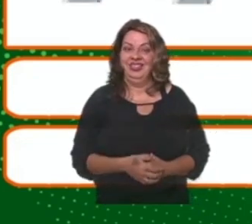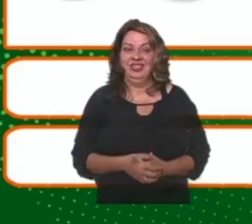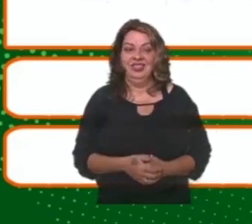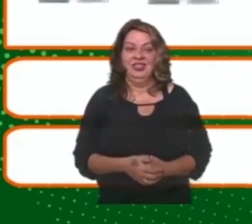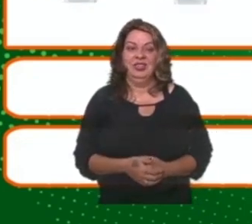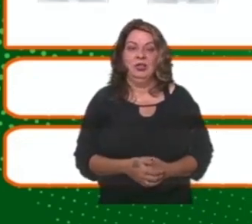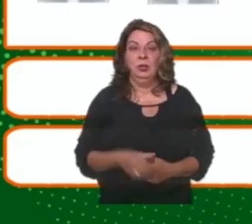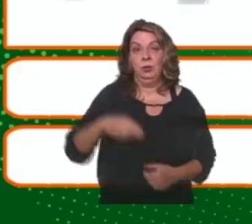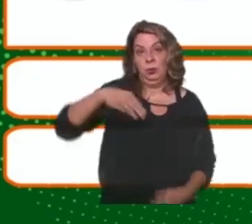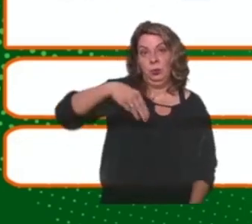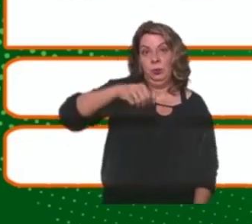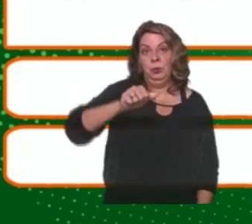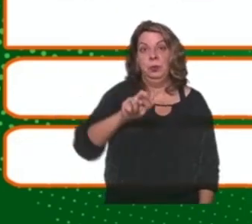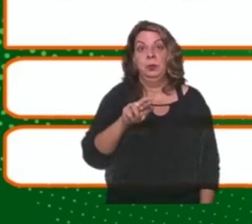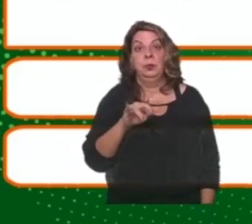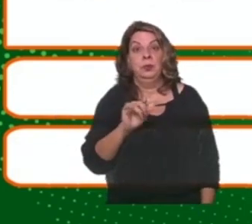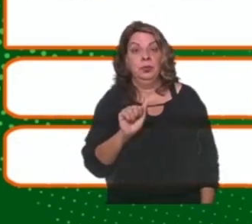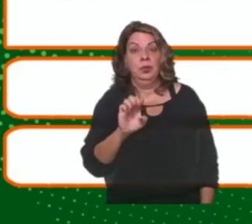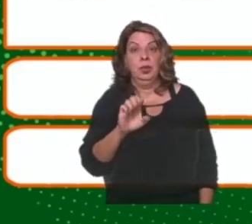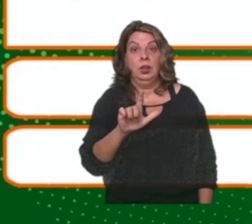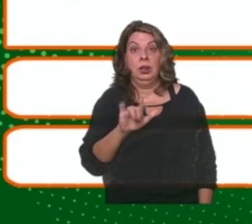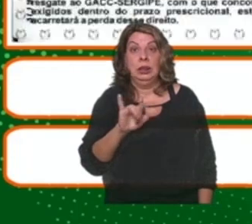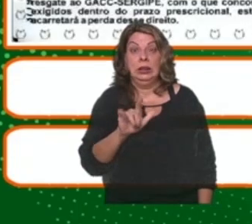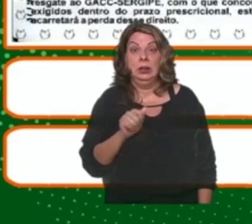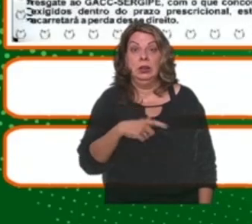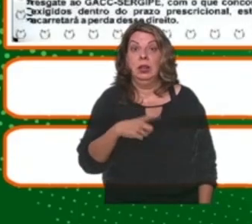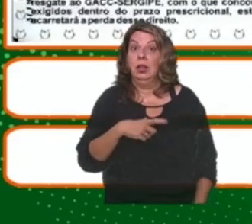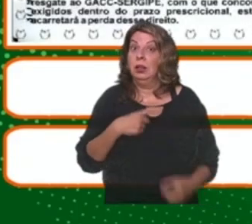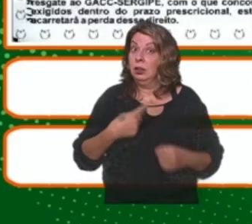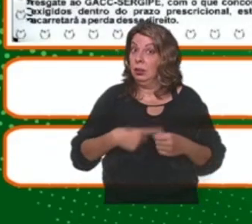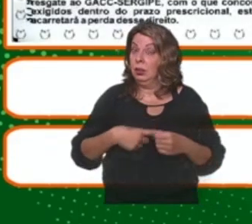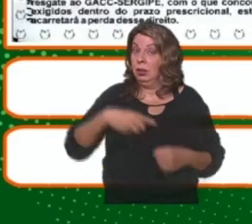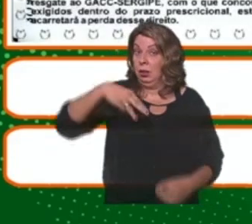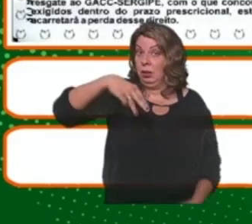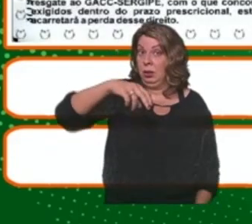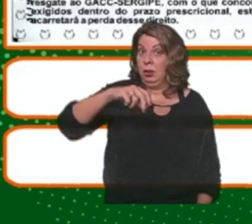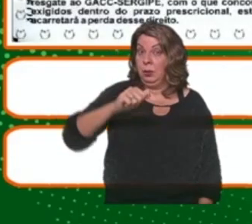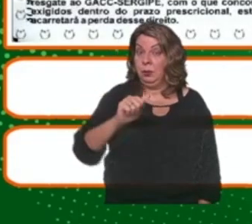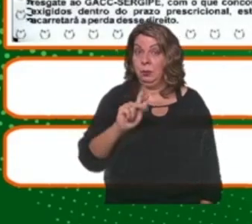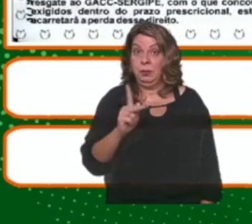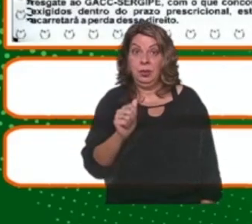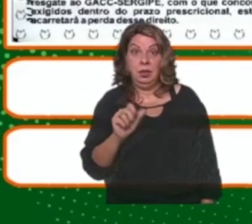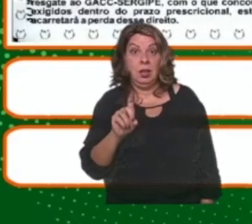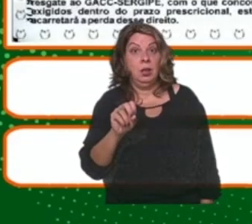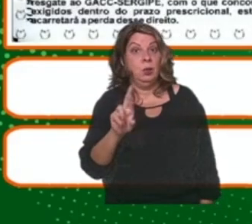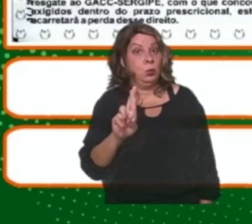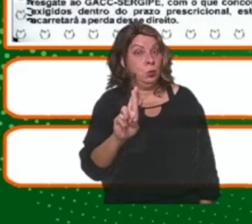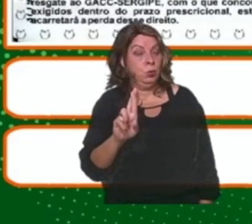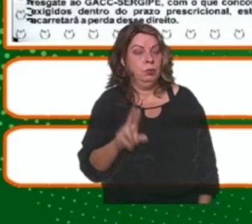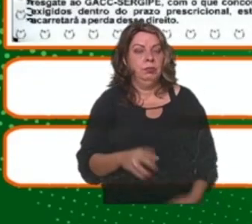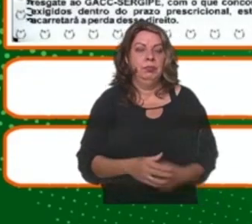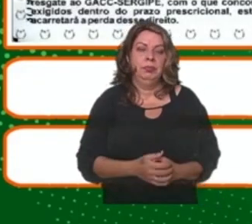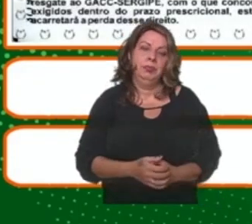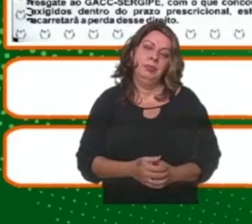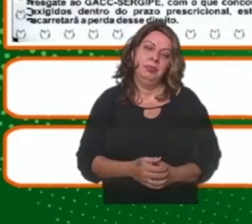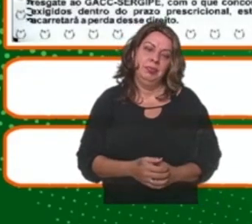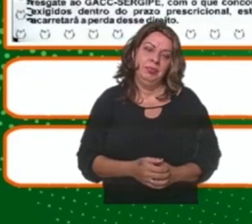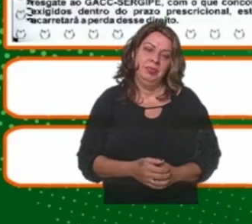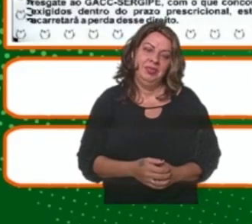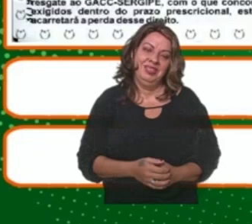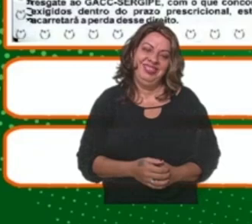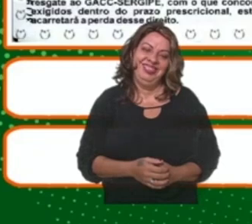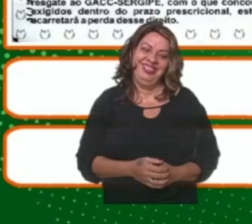565507. Maria Elisa da Invenção é de Malhador, adquiriu com Tainá. Aí, R$500 para você, Regional